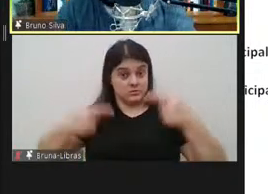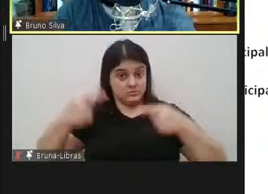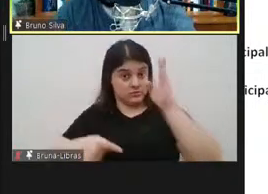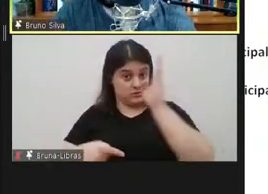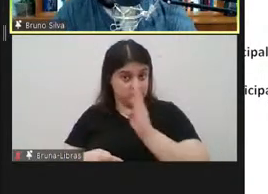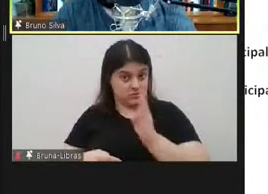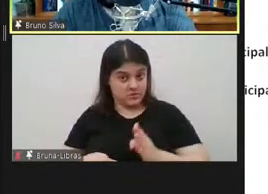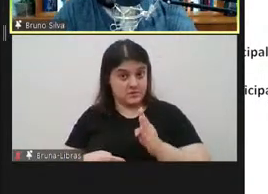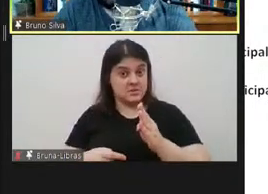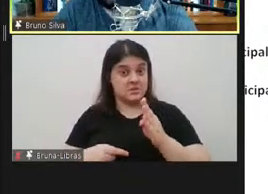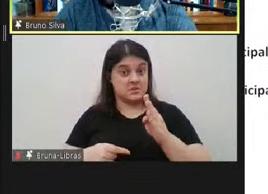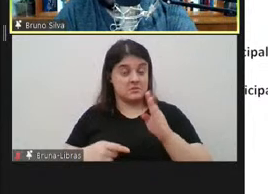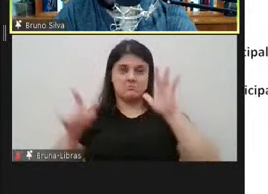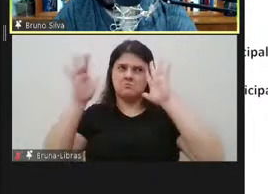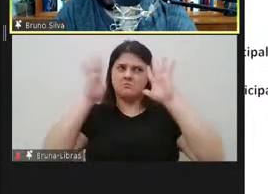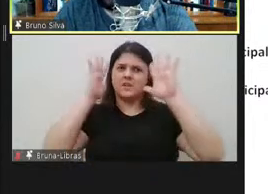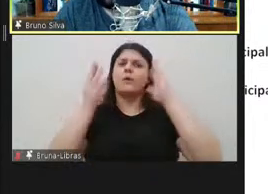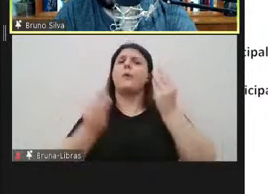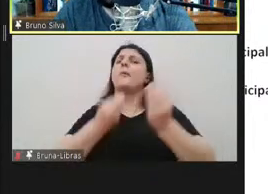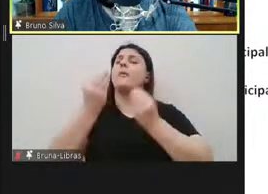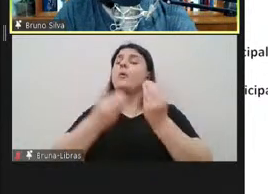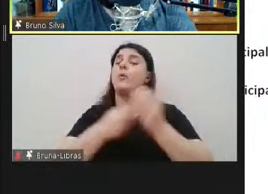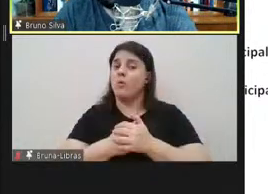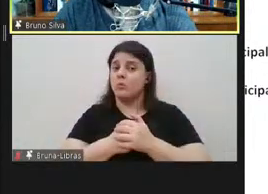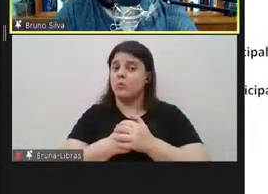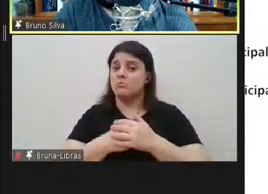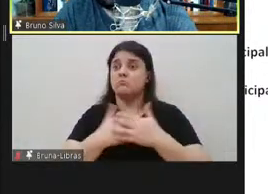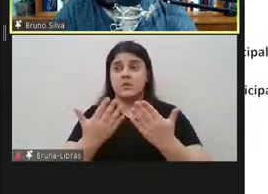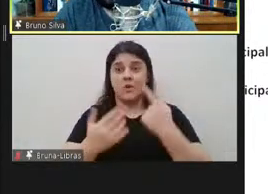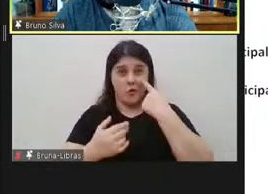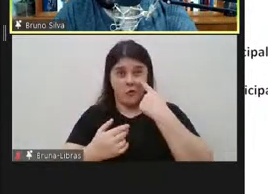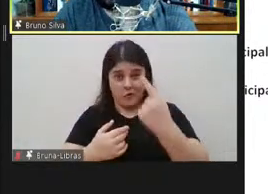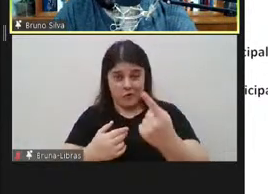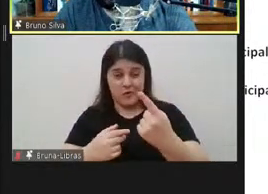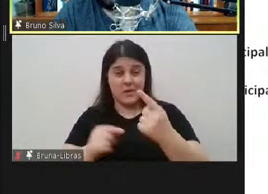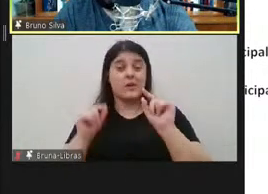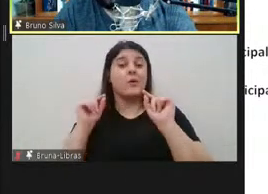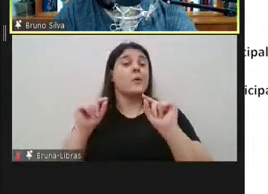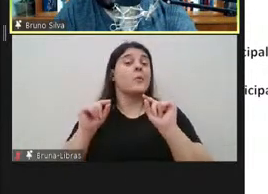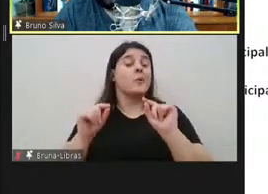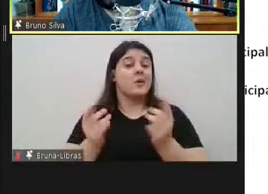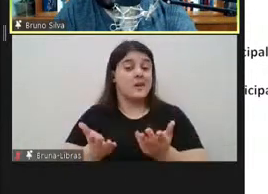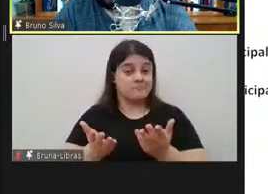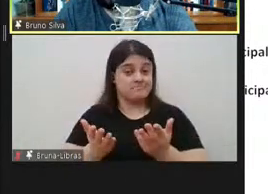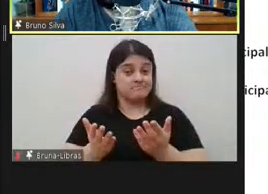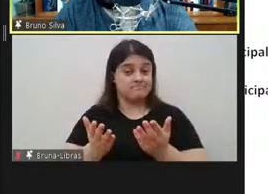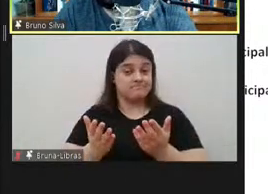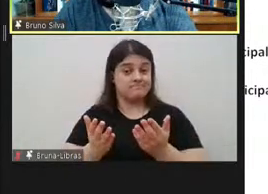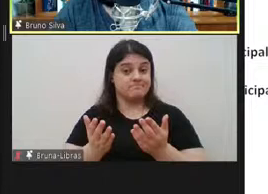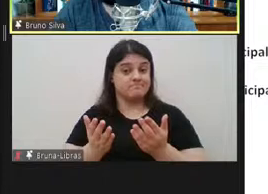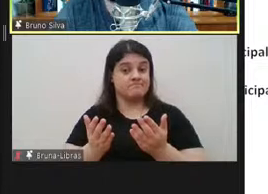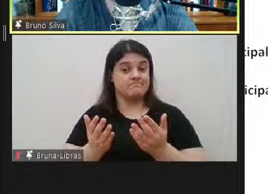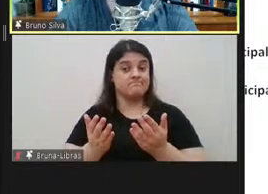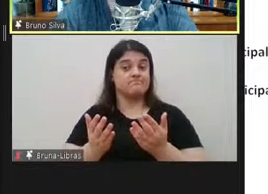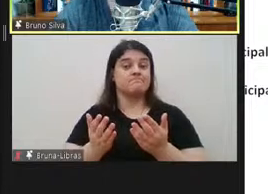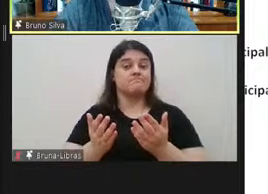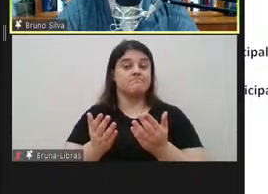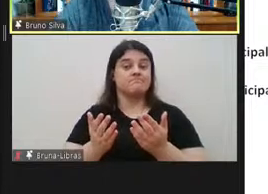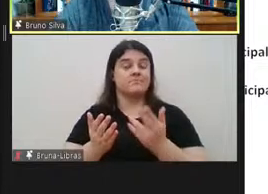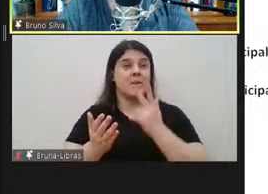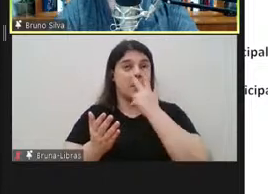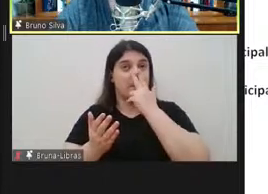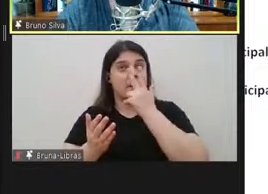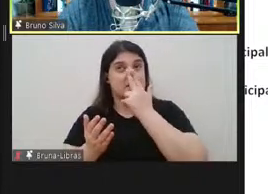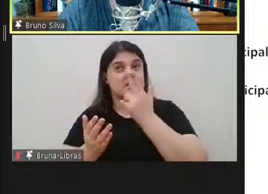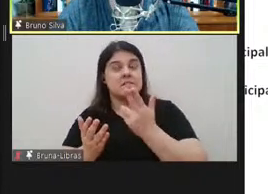política brasileira se a gente parar para pensar nós temos acompanhado na verdade justamente o que um afogamento